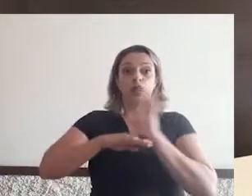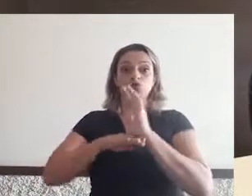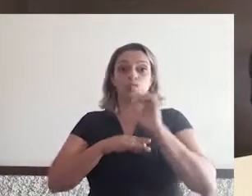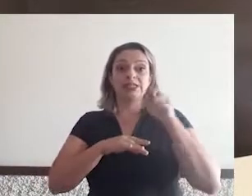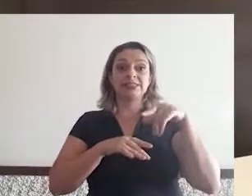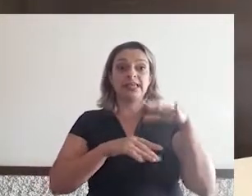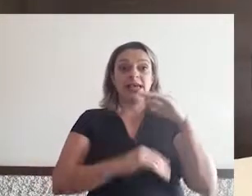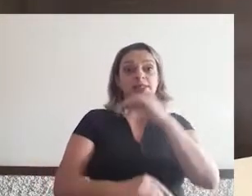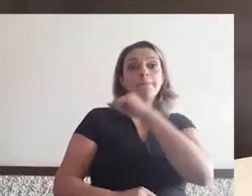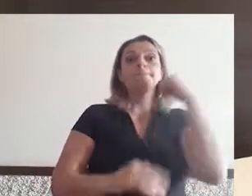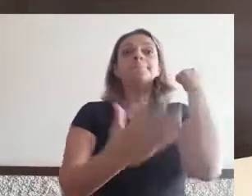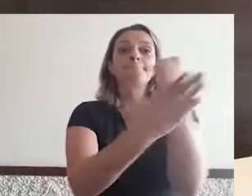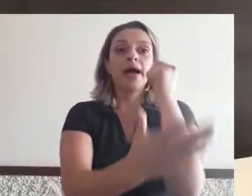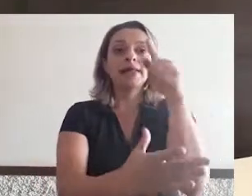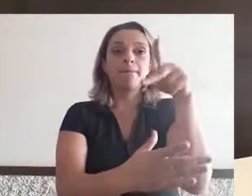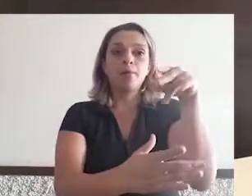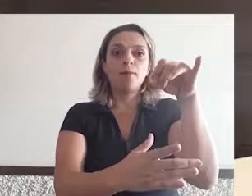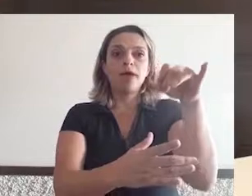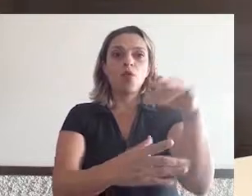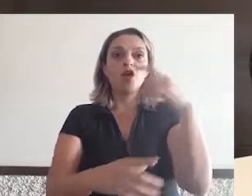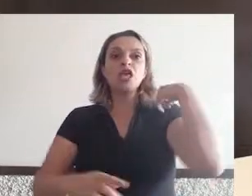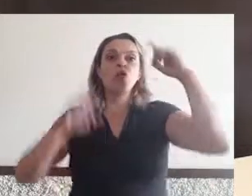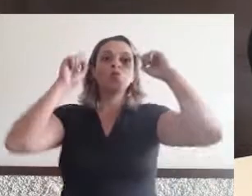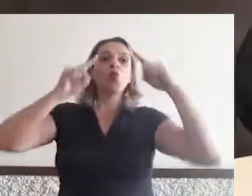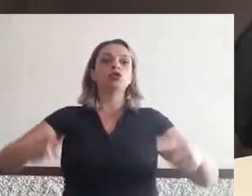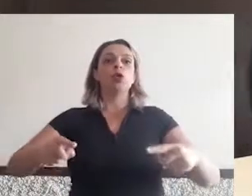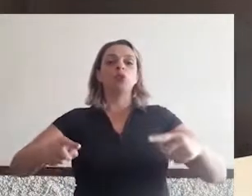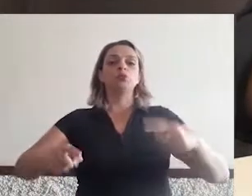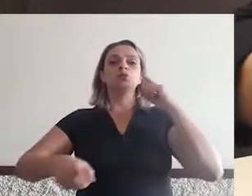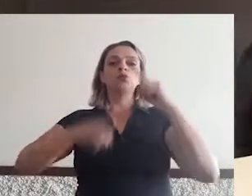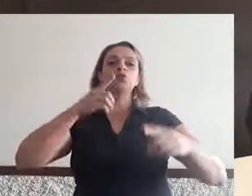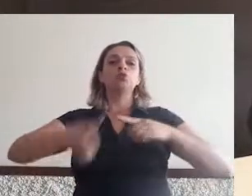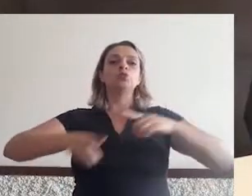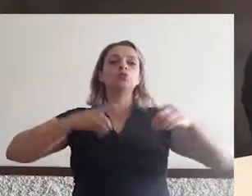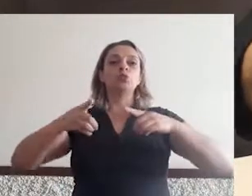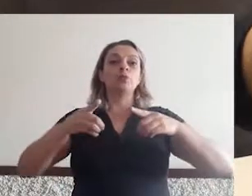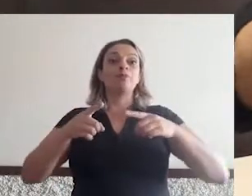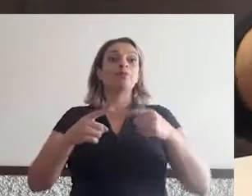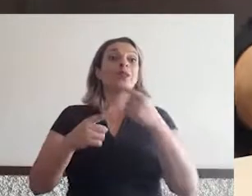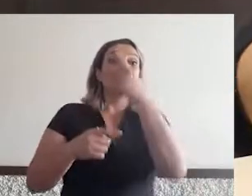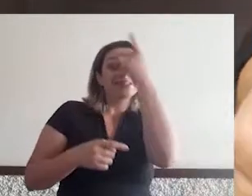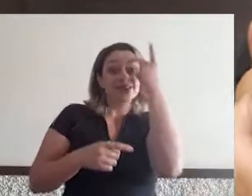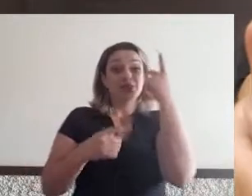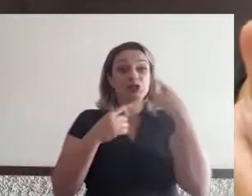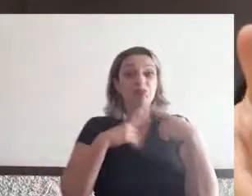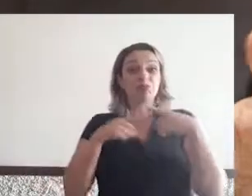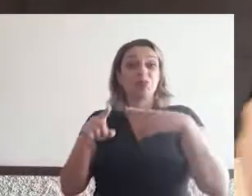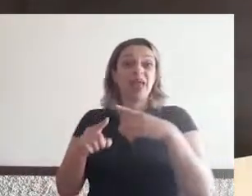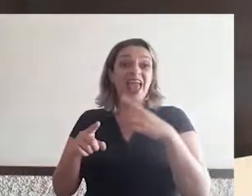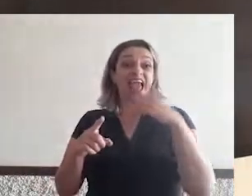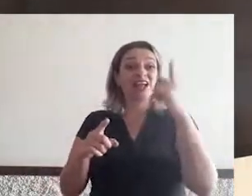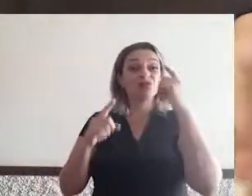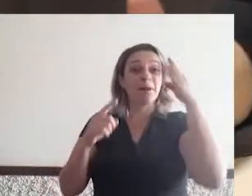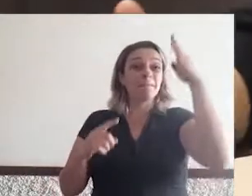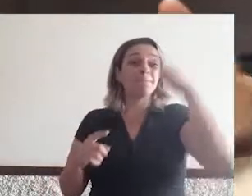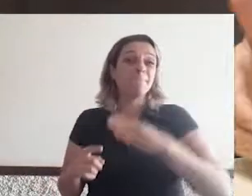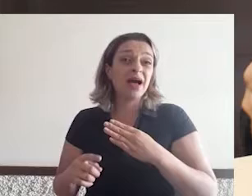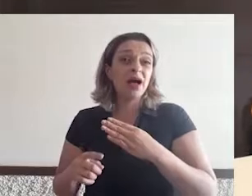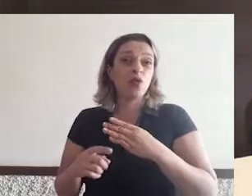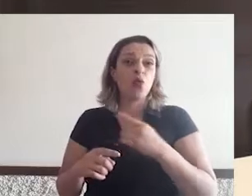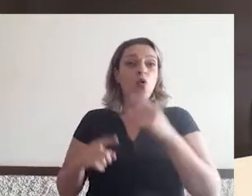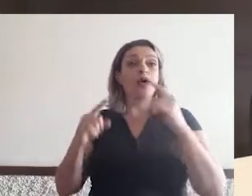assume então o controle sobre Roma. Mas César é acusado de tirania, morto